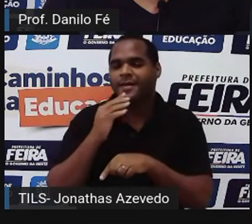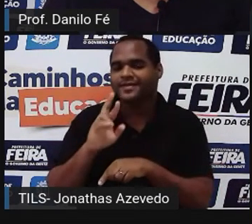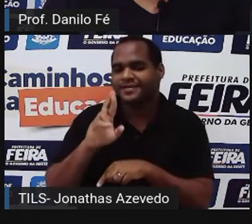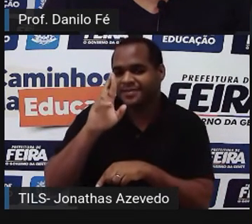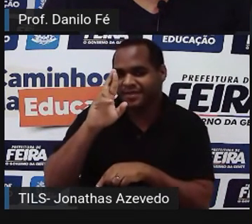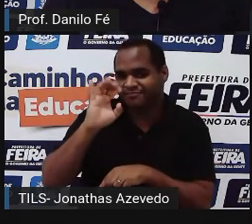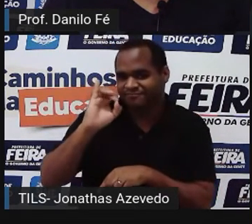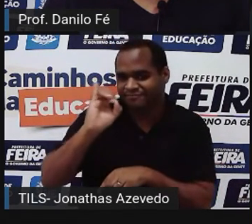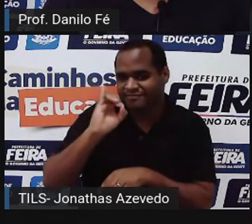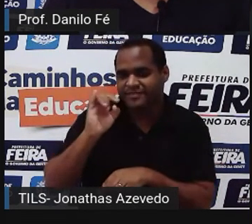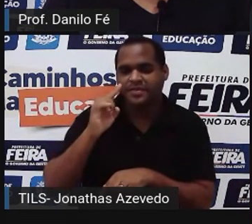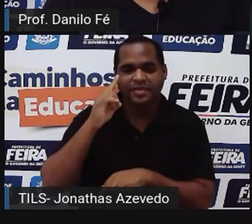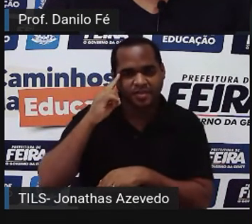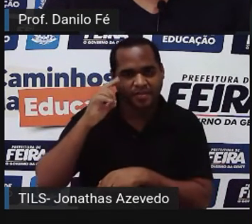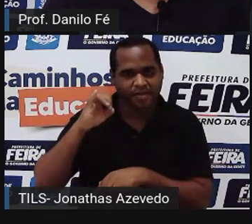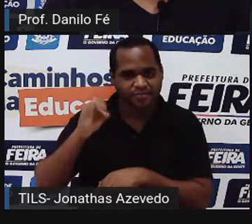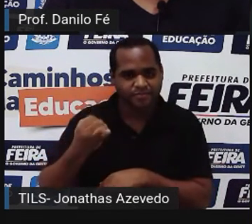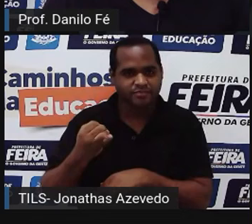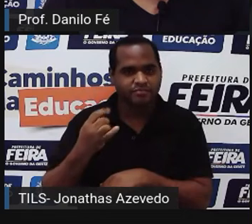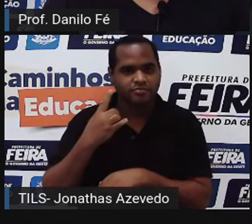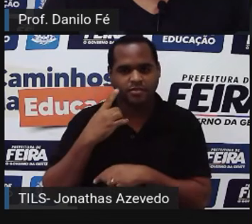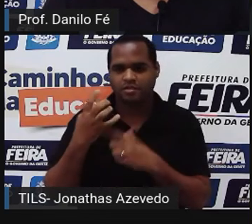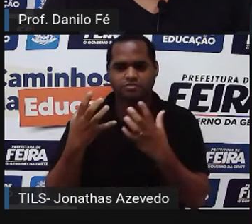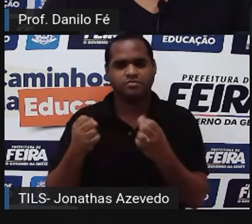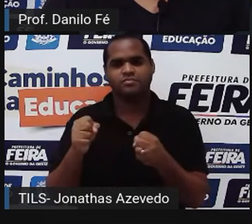decide que assinar rendição.